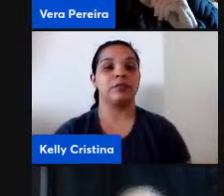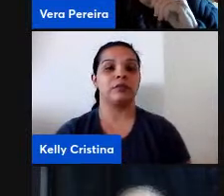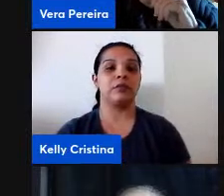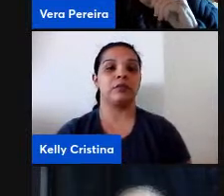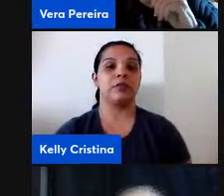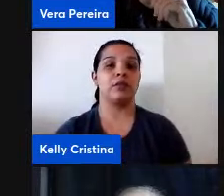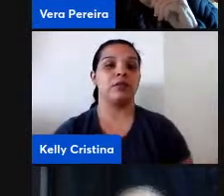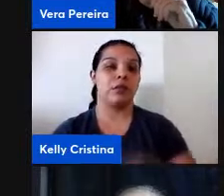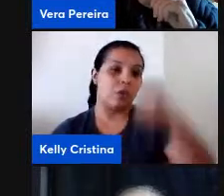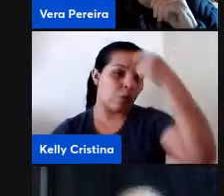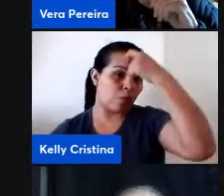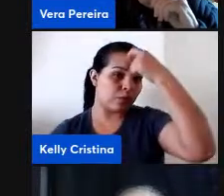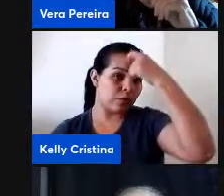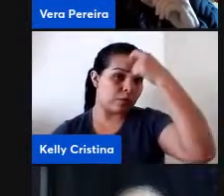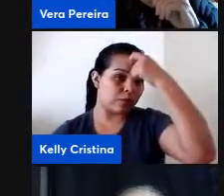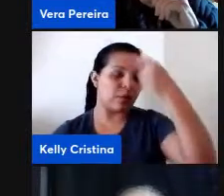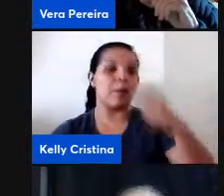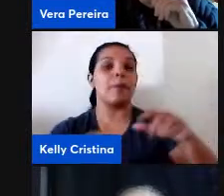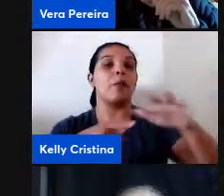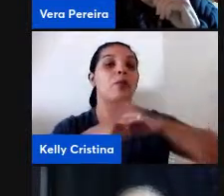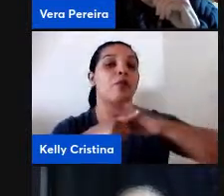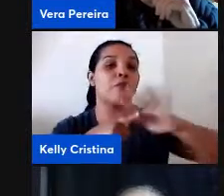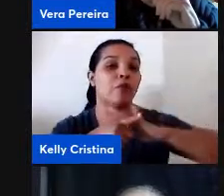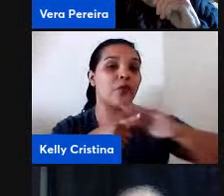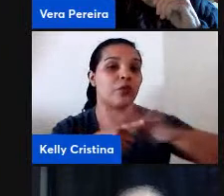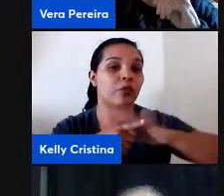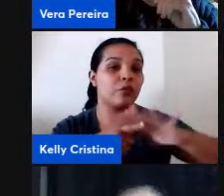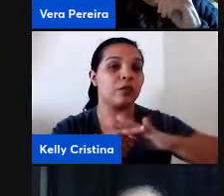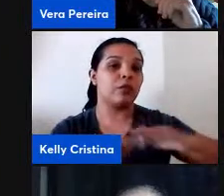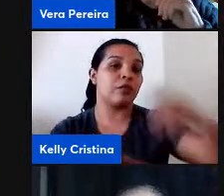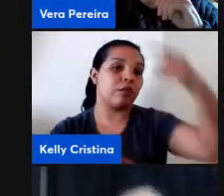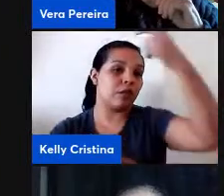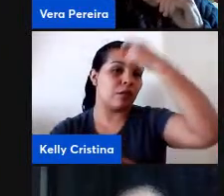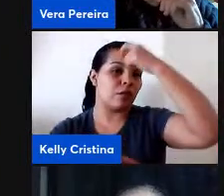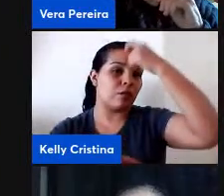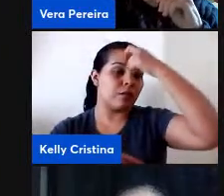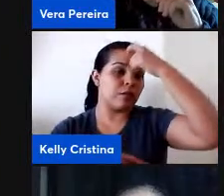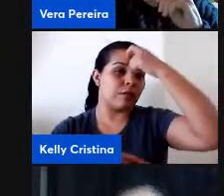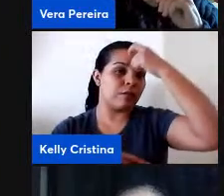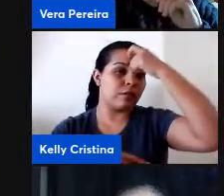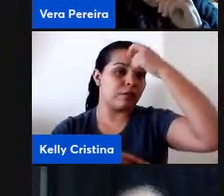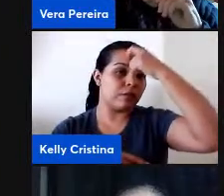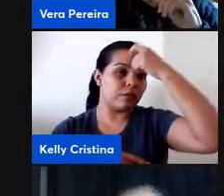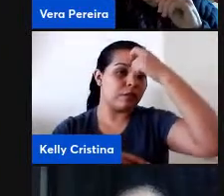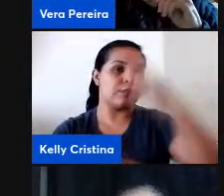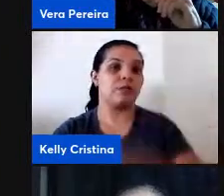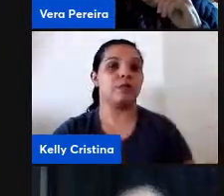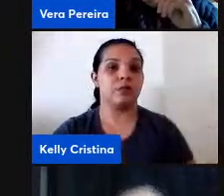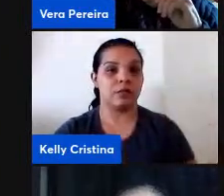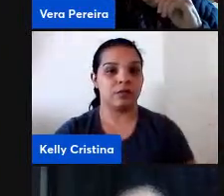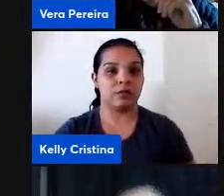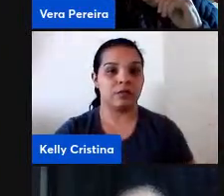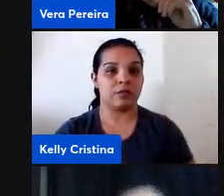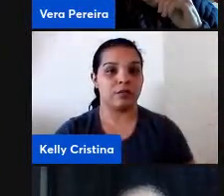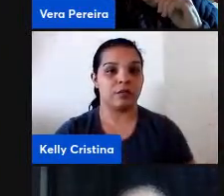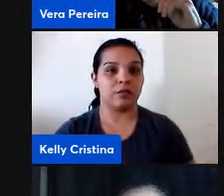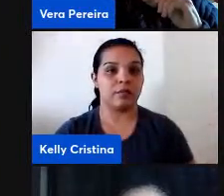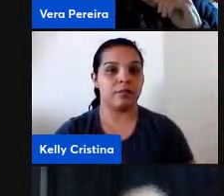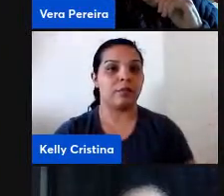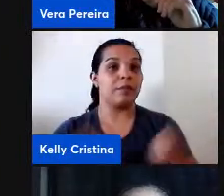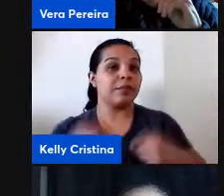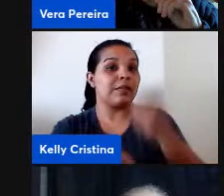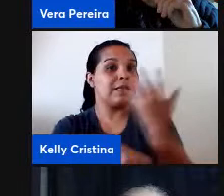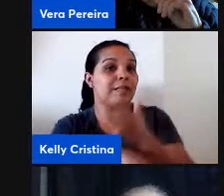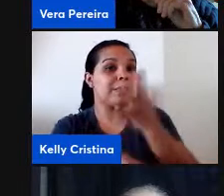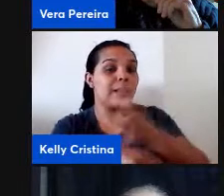consciência fonológica, consciência fonêmica, memória. Precisa treinar a memória